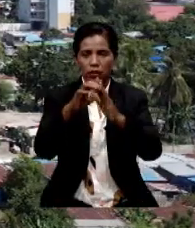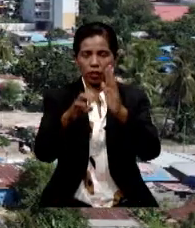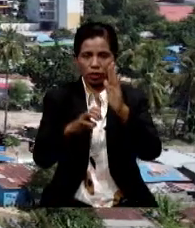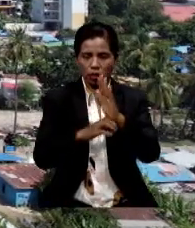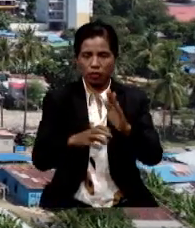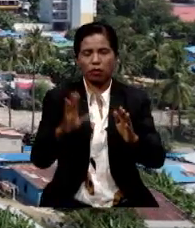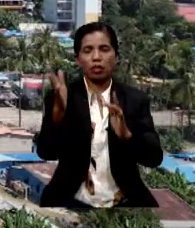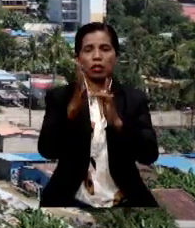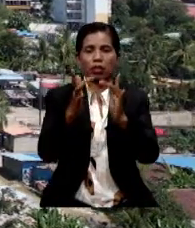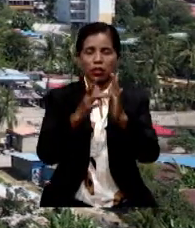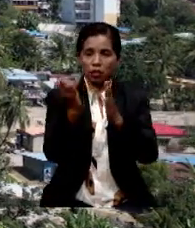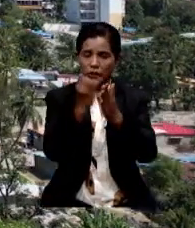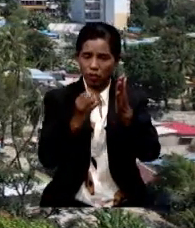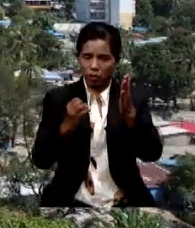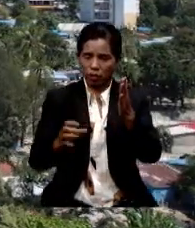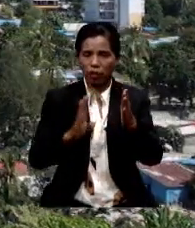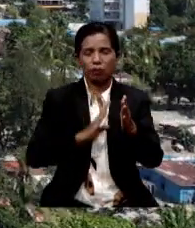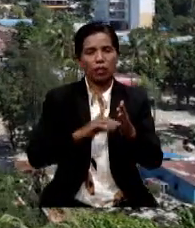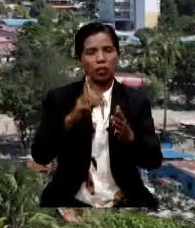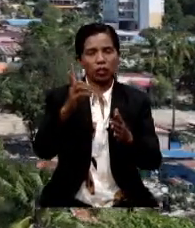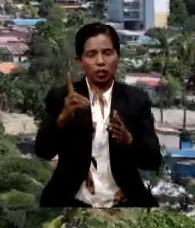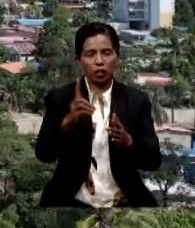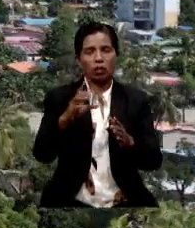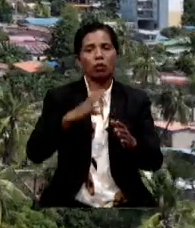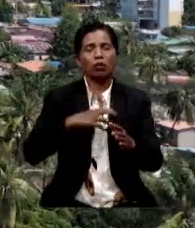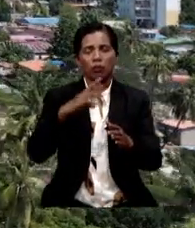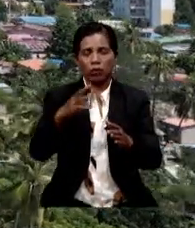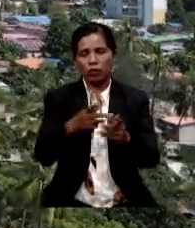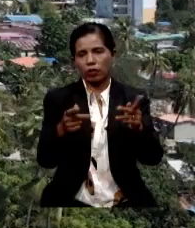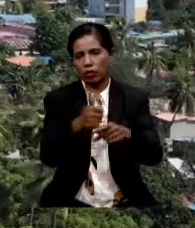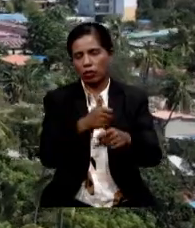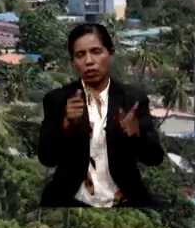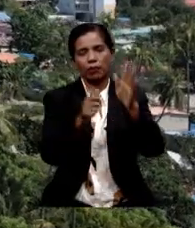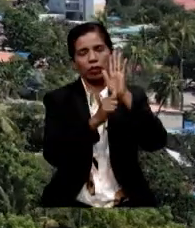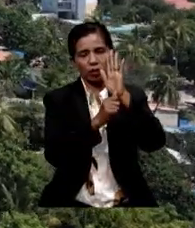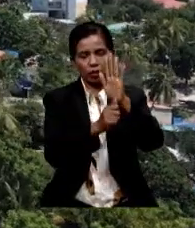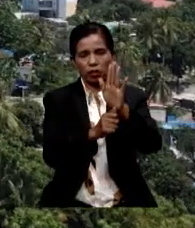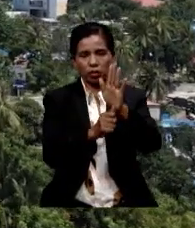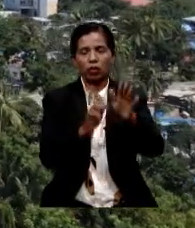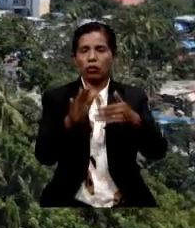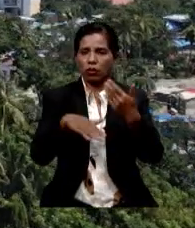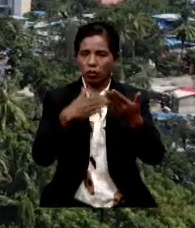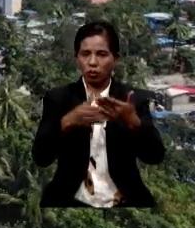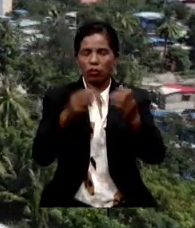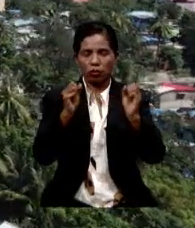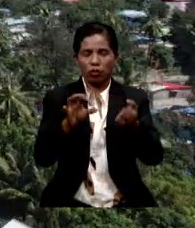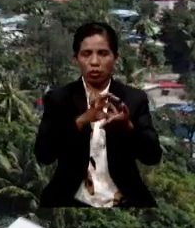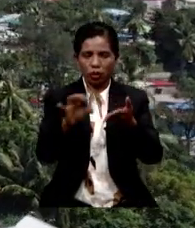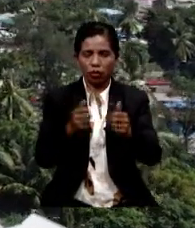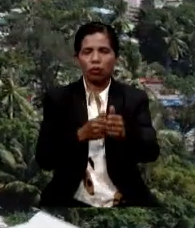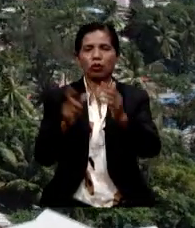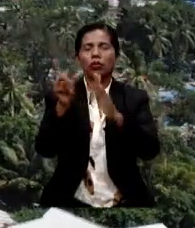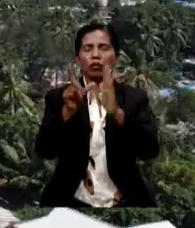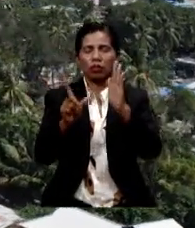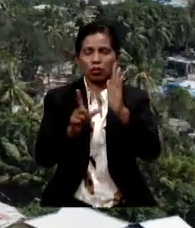metiaut, bidau Santana, comoro no área sereselo, ato apresenta uma parte relevante o registro baseia ba lei ne